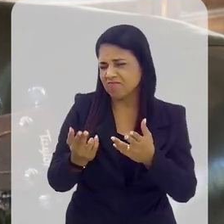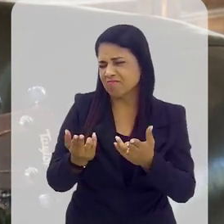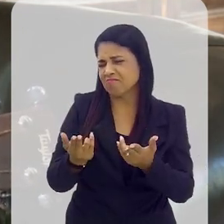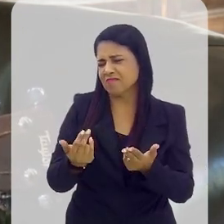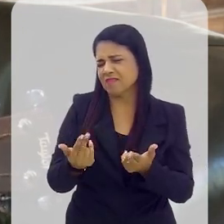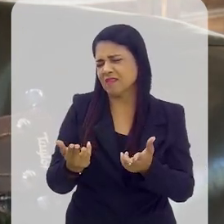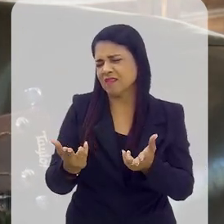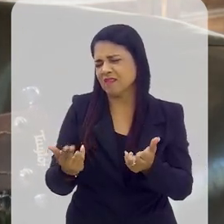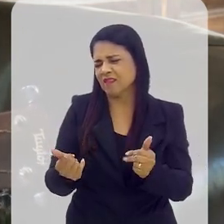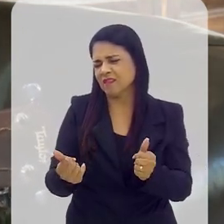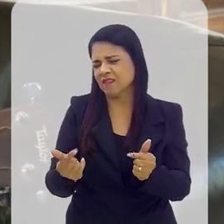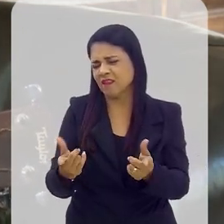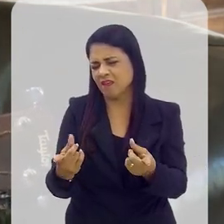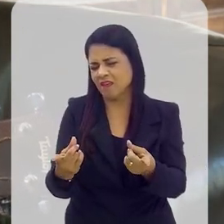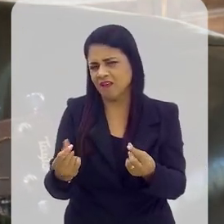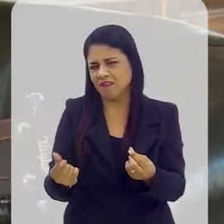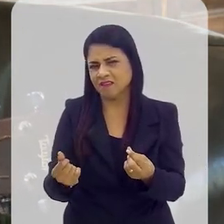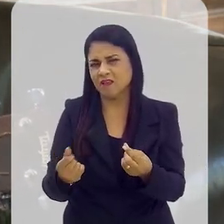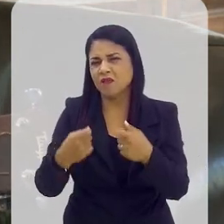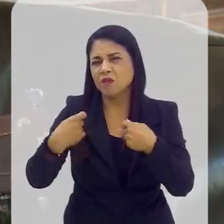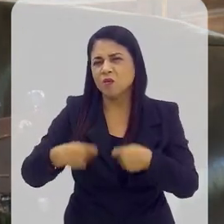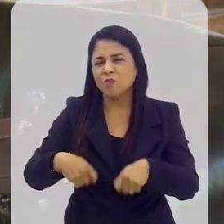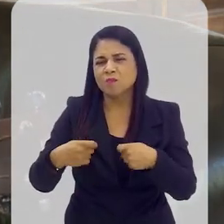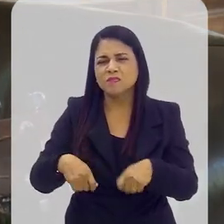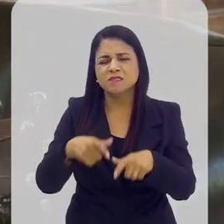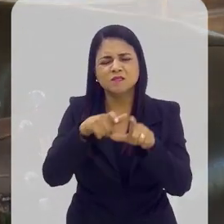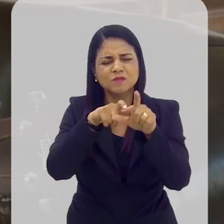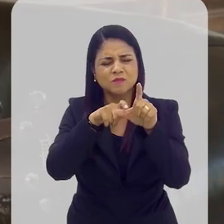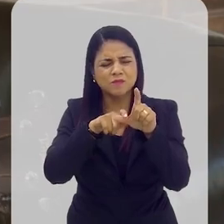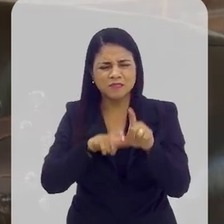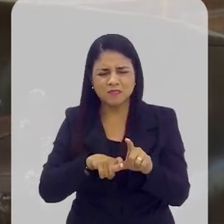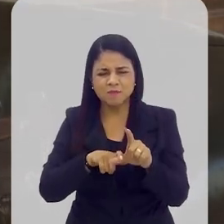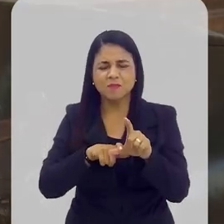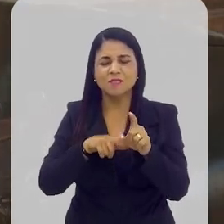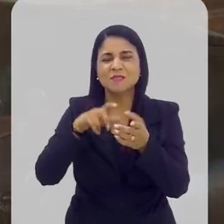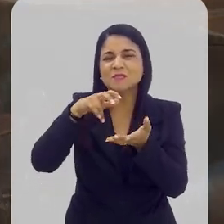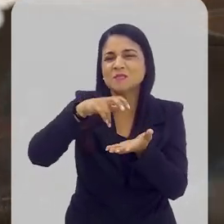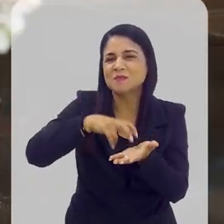sou dependente de ti toda manhã,